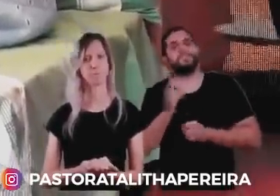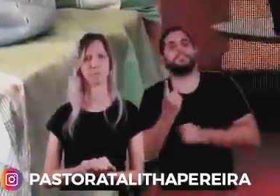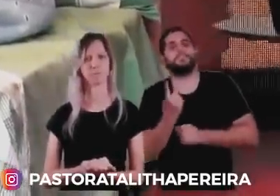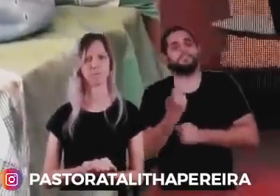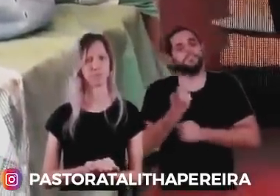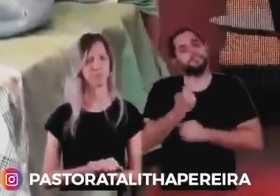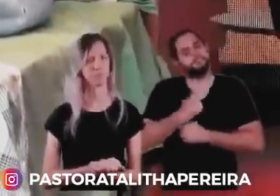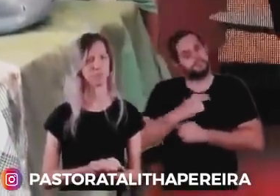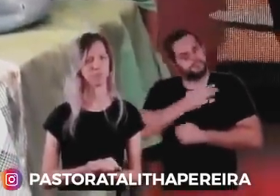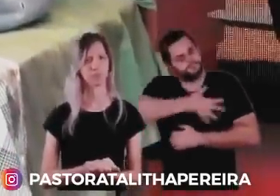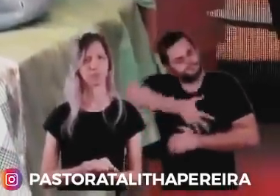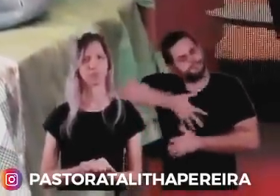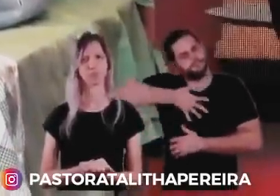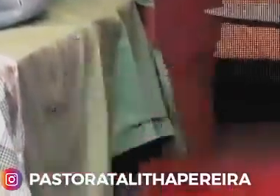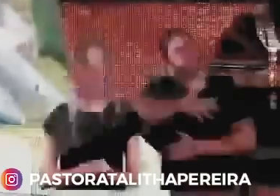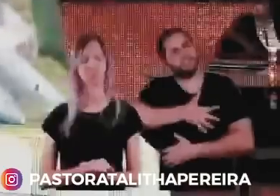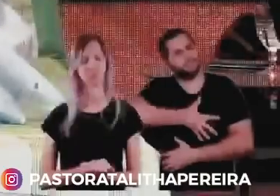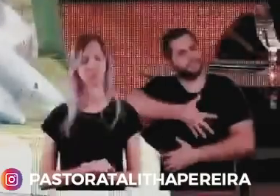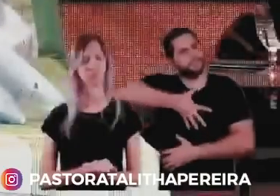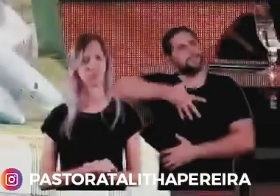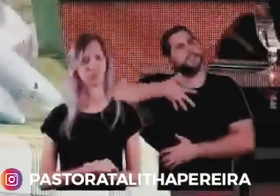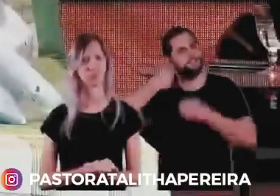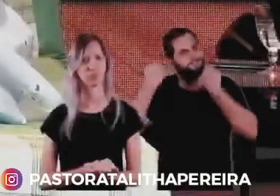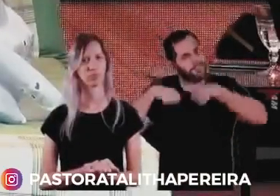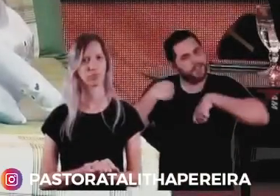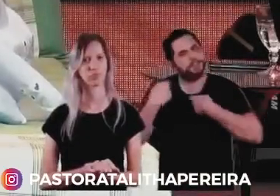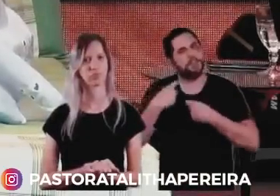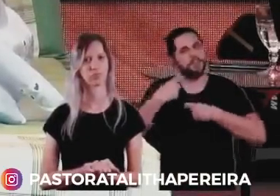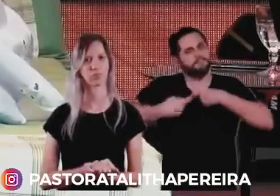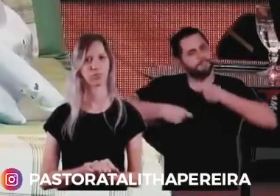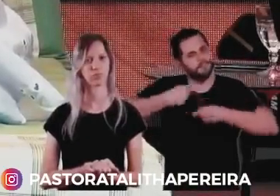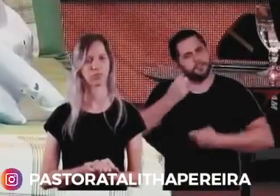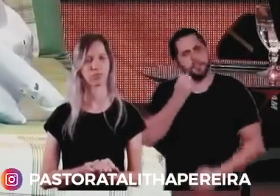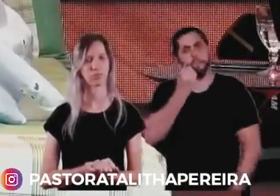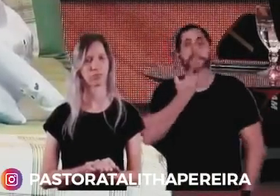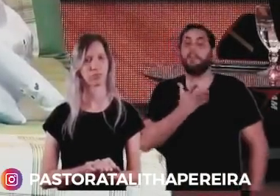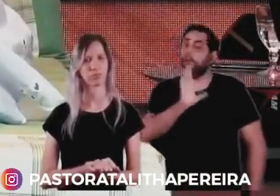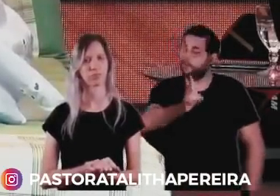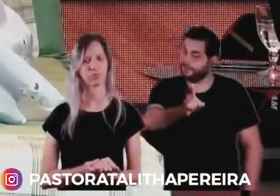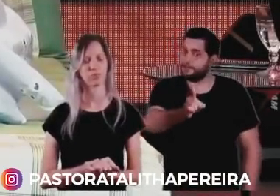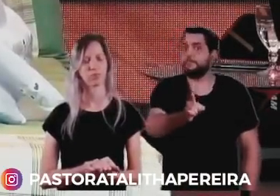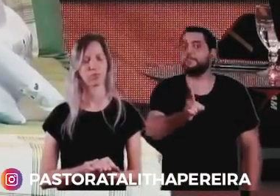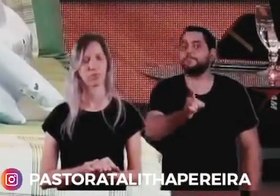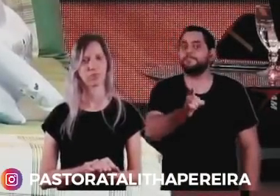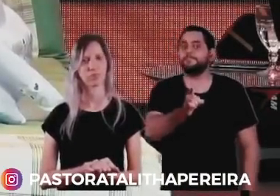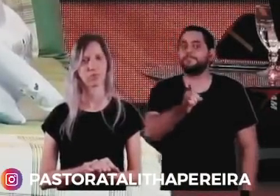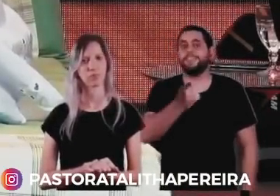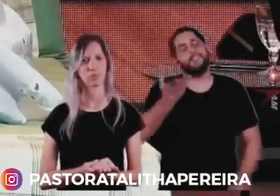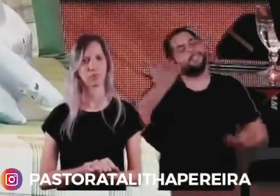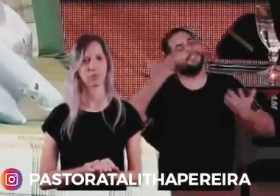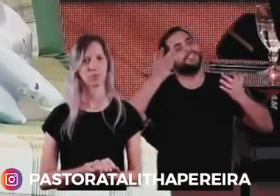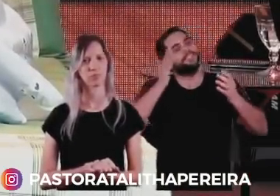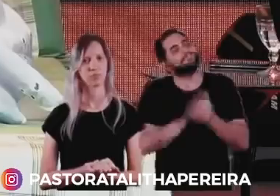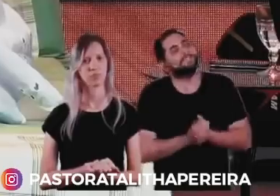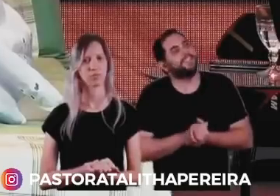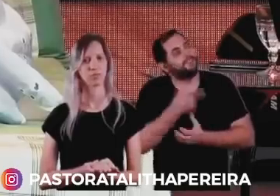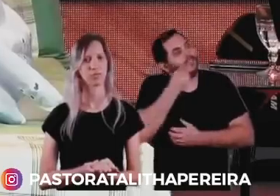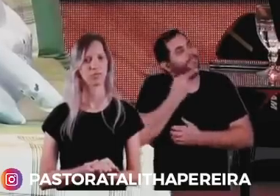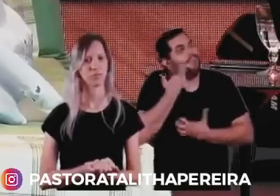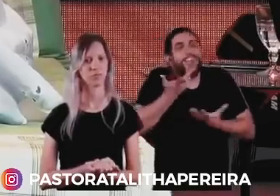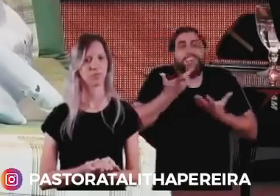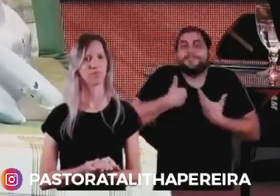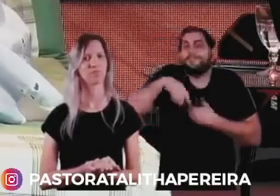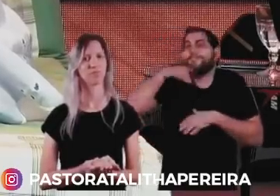de prazer na sua vida sexual, tem que estar bem alimentada, bem. Meu irmão, eu sou muito suspeito de falar isso, filha.